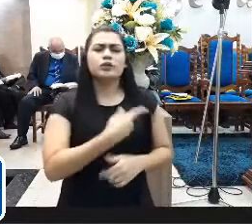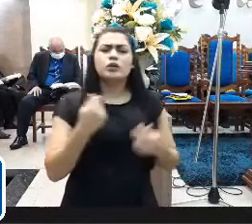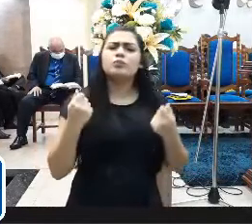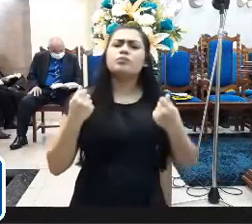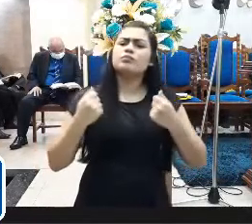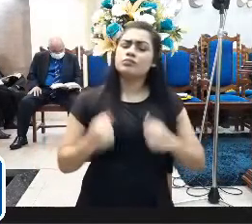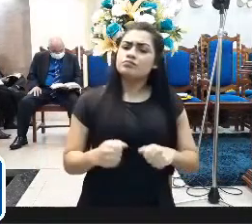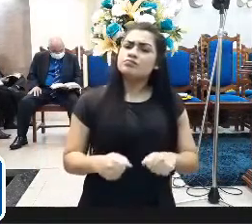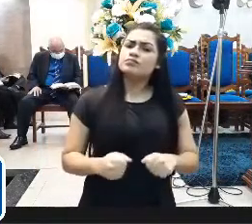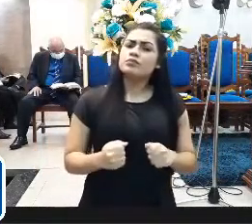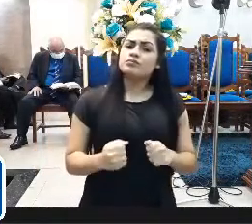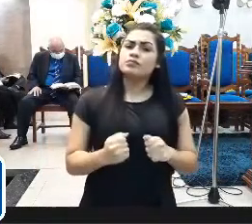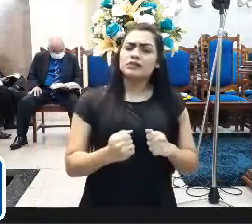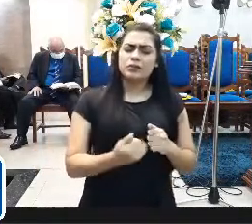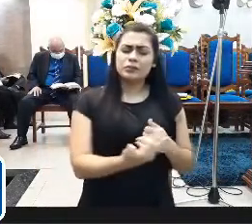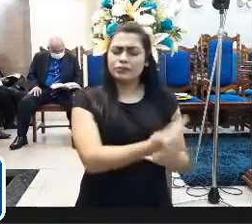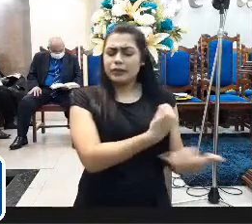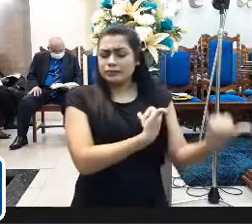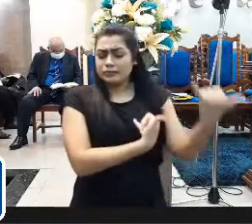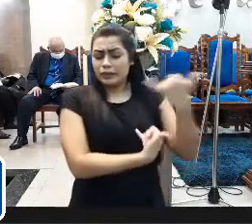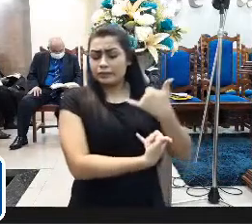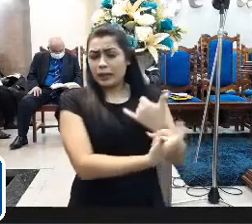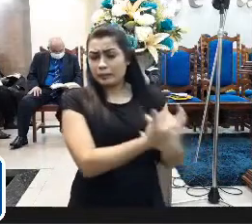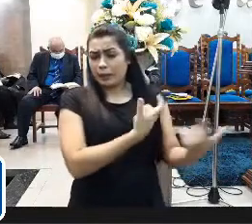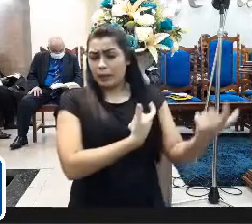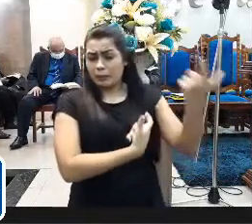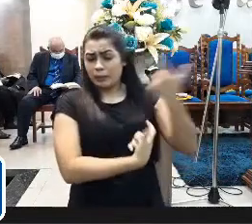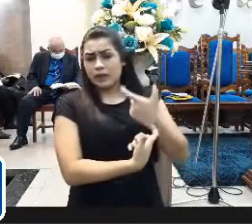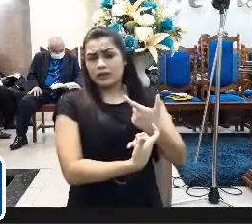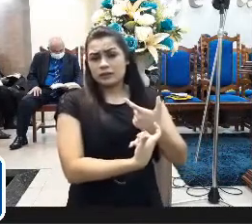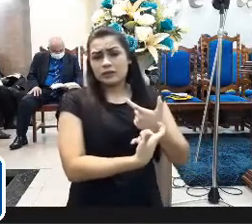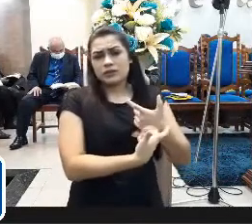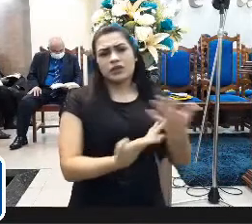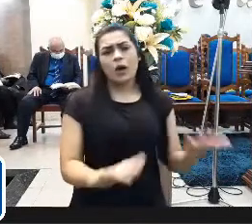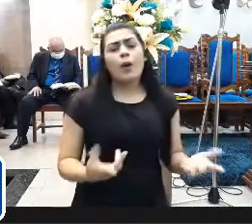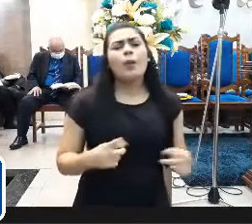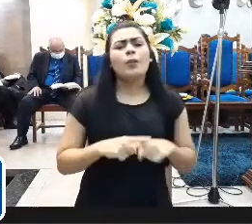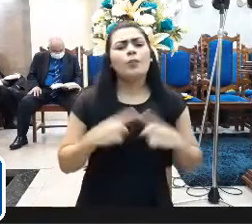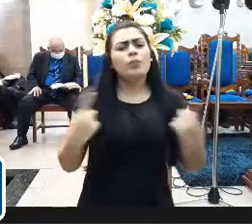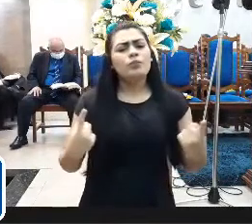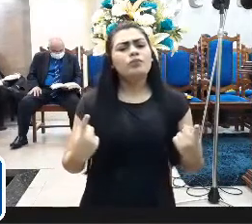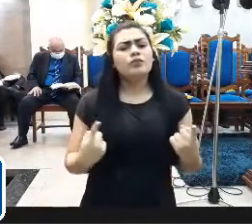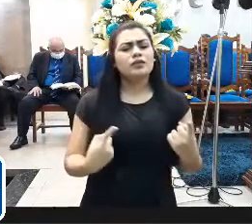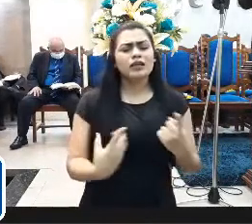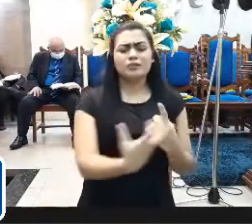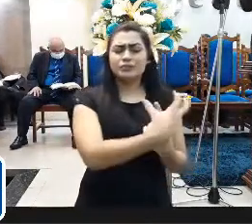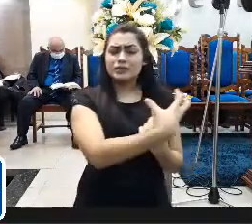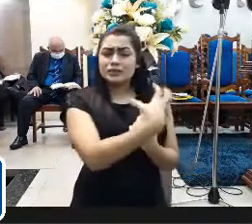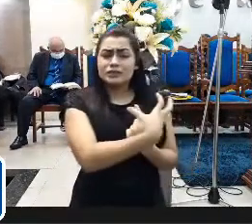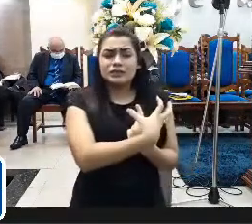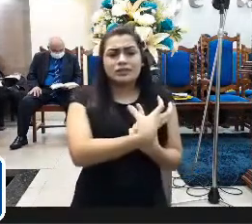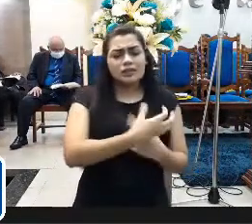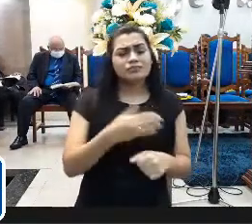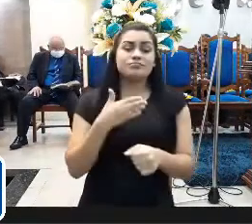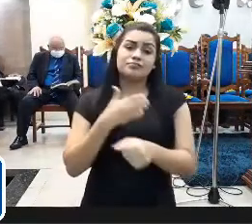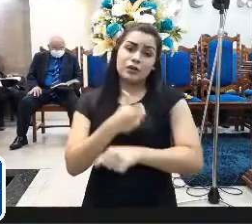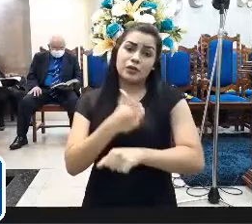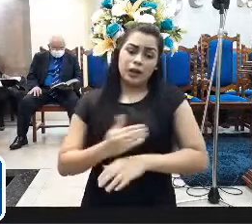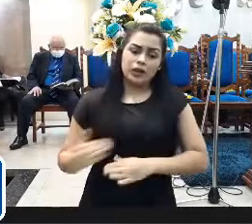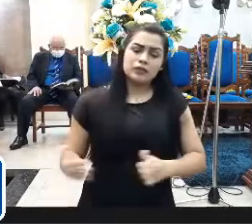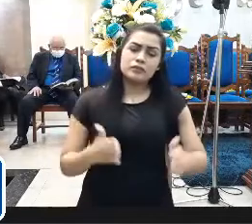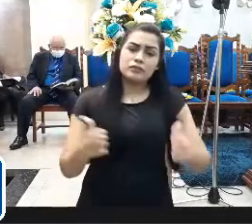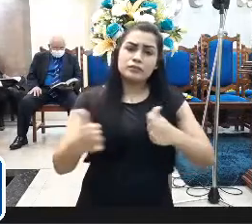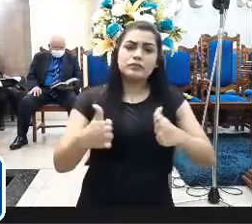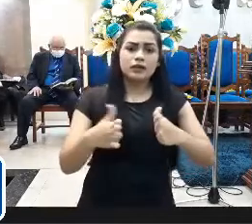caluniado, vituperado, faz parte da caminhada. A perseguição faz parte. Louvado seja o nome do Senhor.